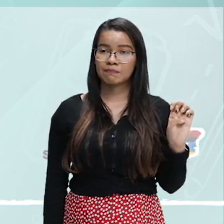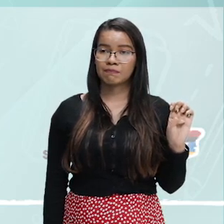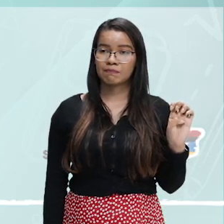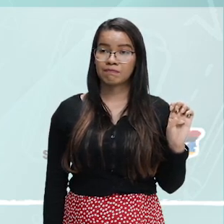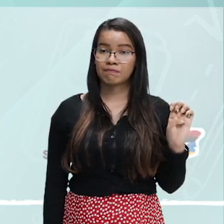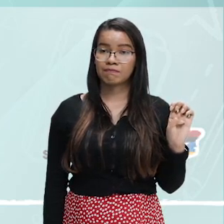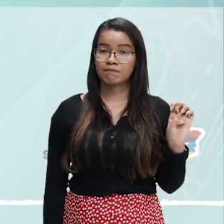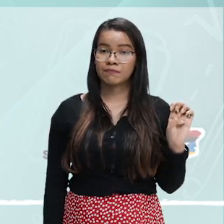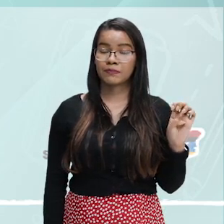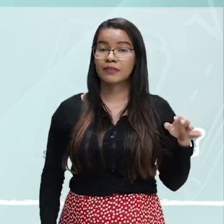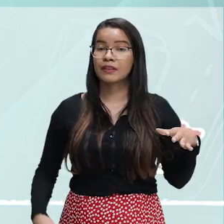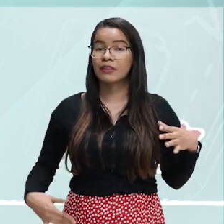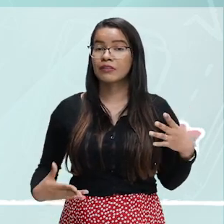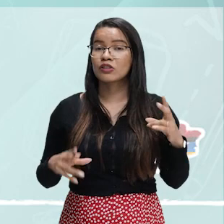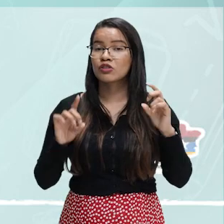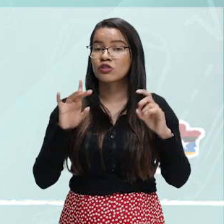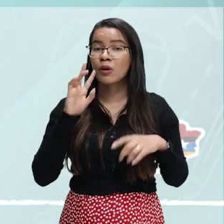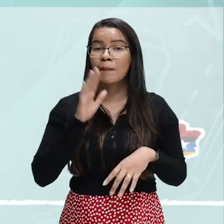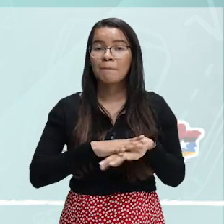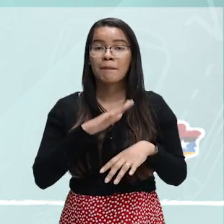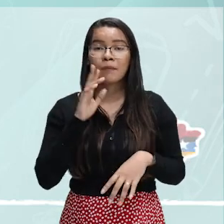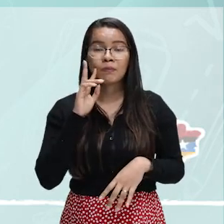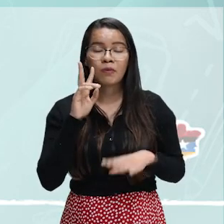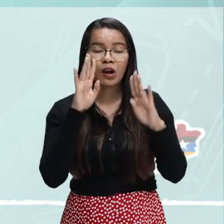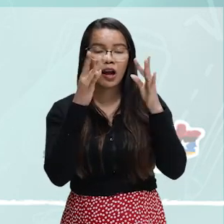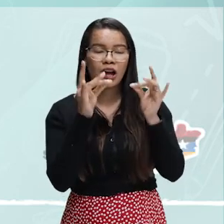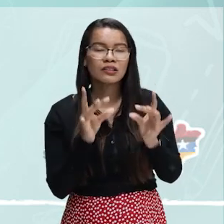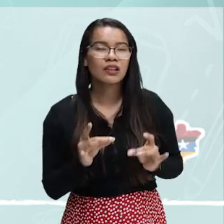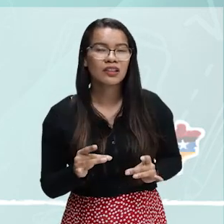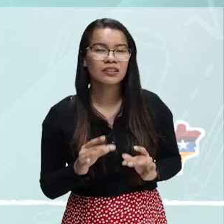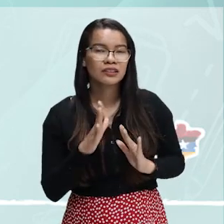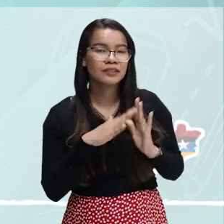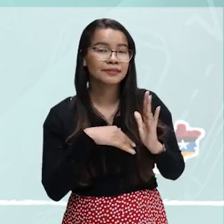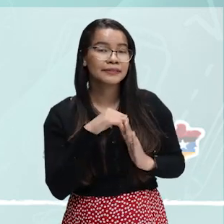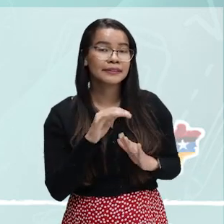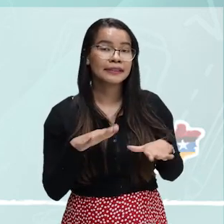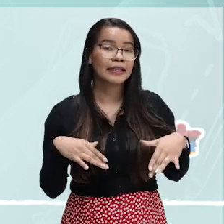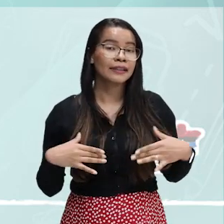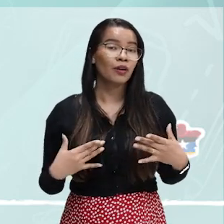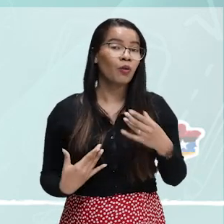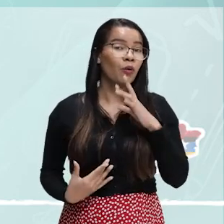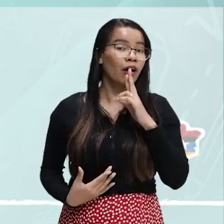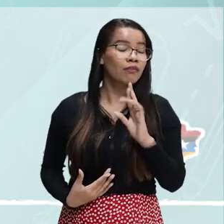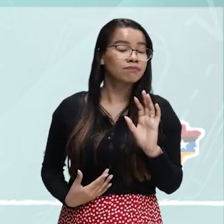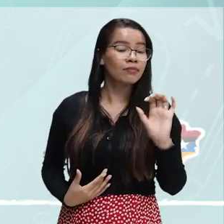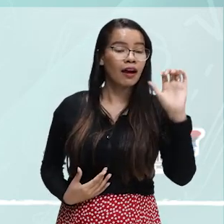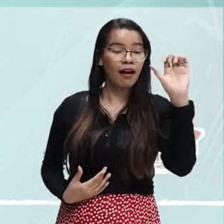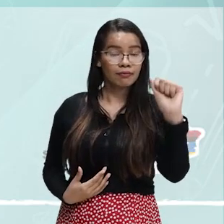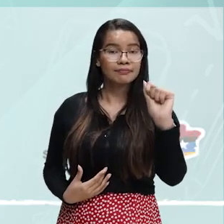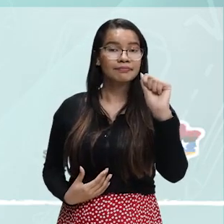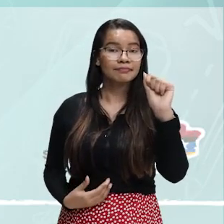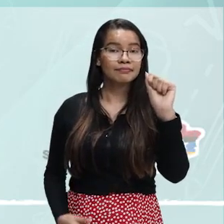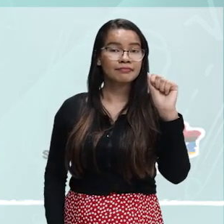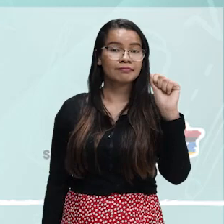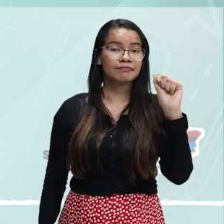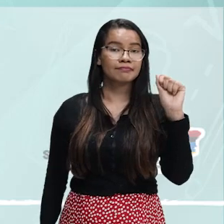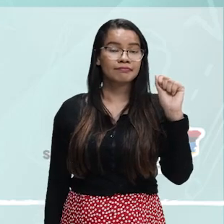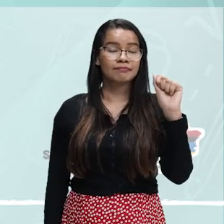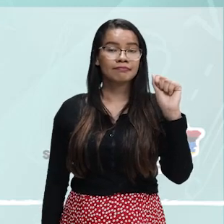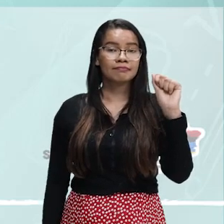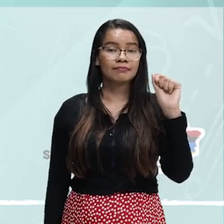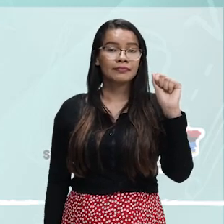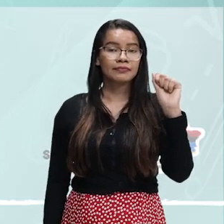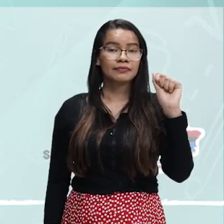de Assis? Olha só mais um pouquinho a obra. Então, letra A. Apresenta detalhes ausentes